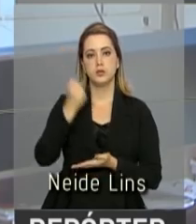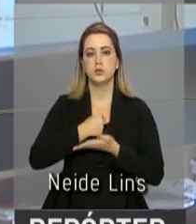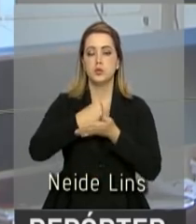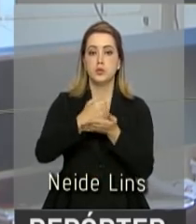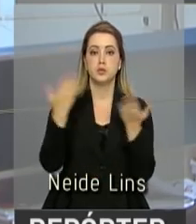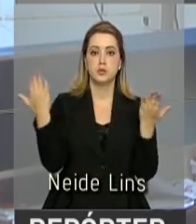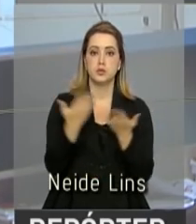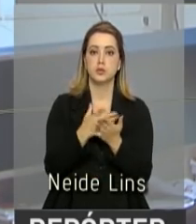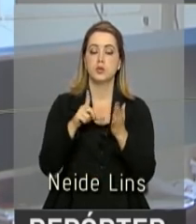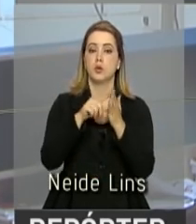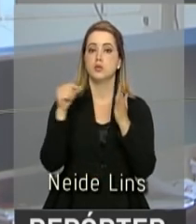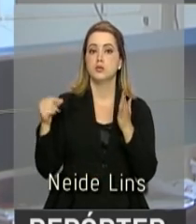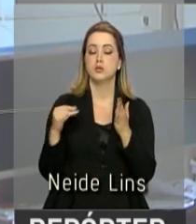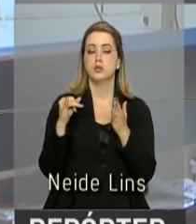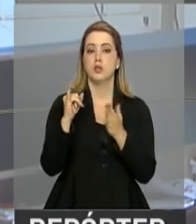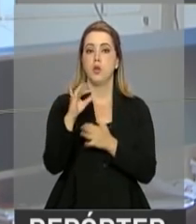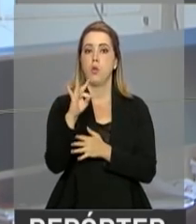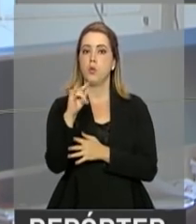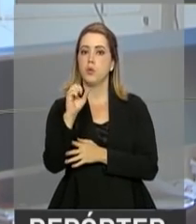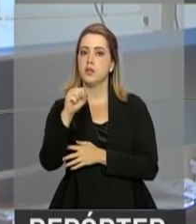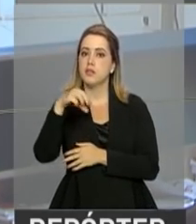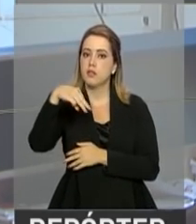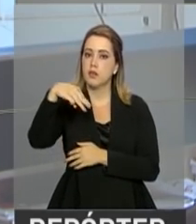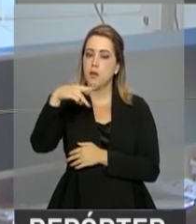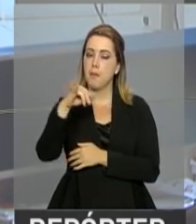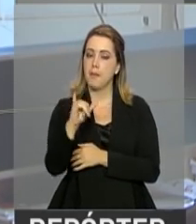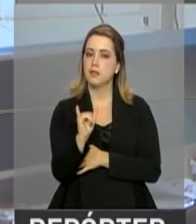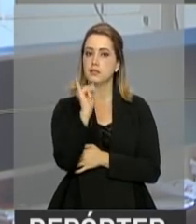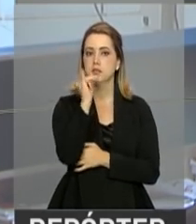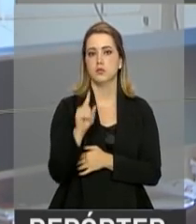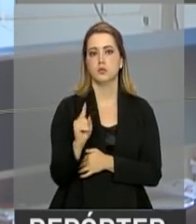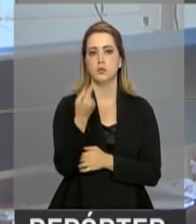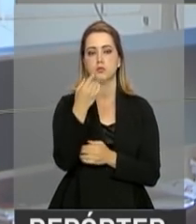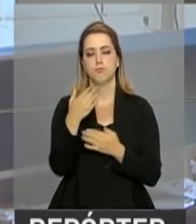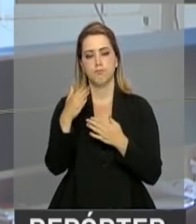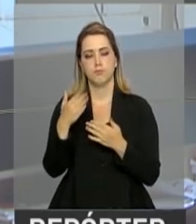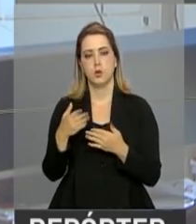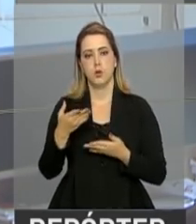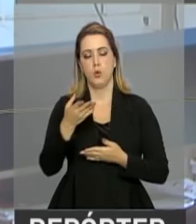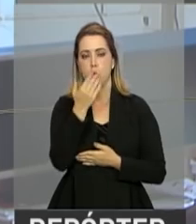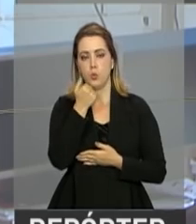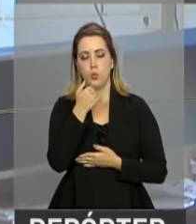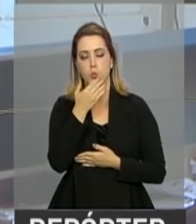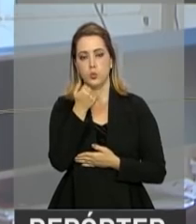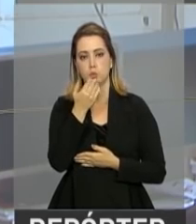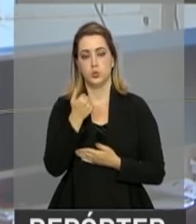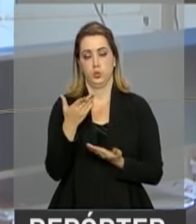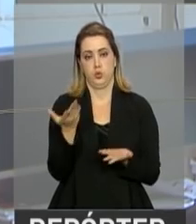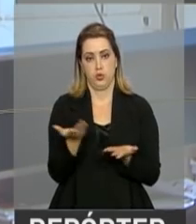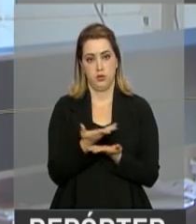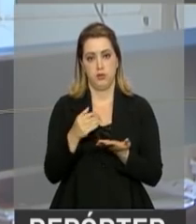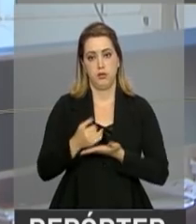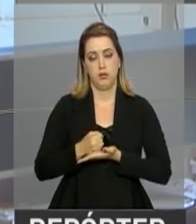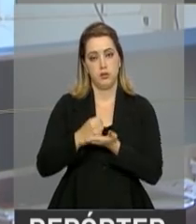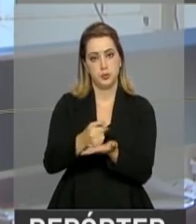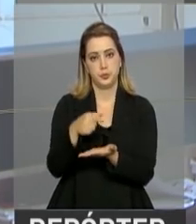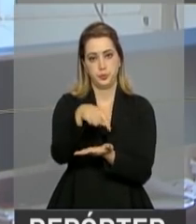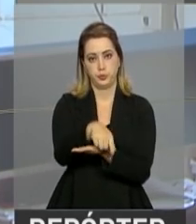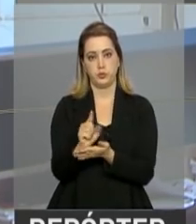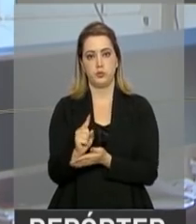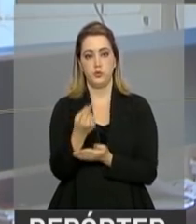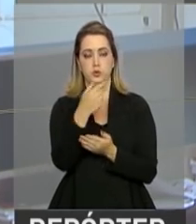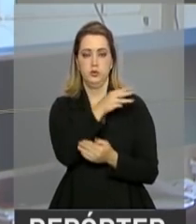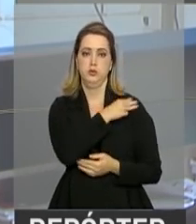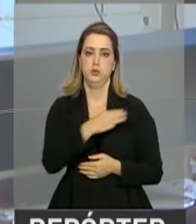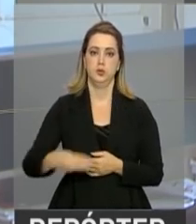oferece agora no Palácio Itamaraty um jantar em homenagem ao primeiro-ministro de Portugal, António Costa. Mais cedo, representantes dos dois